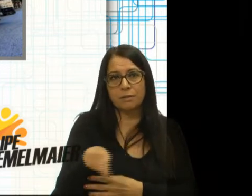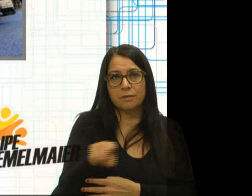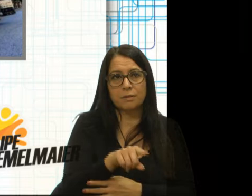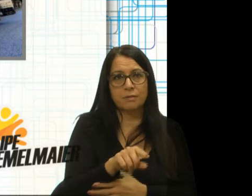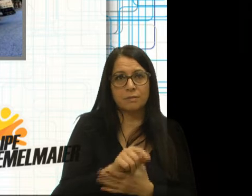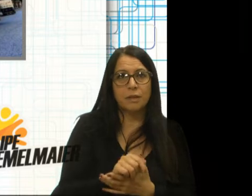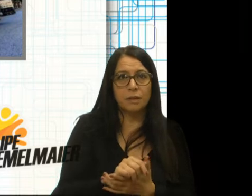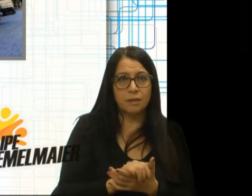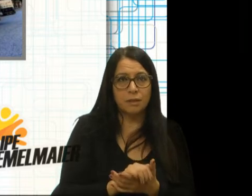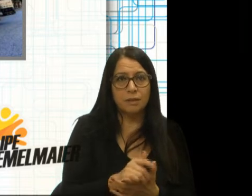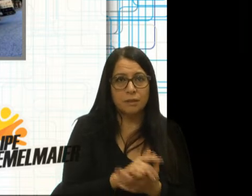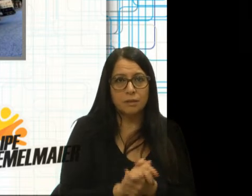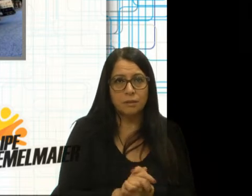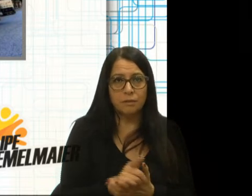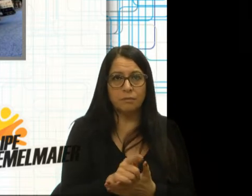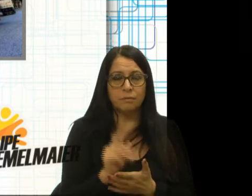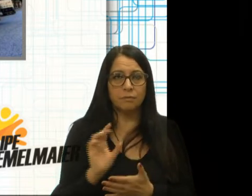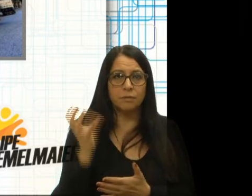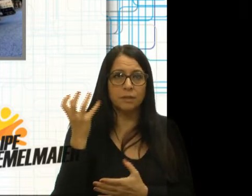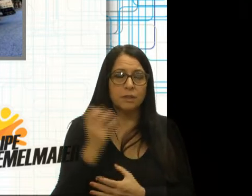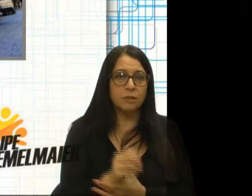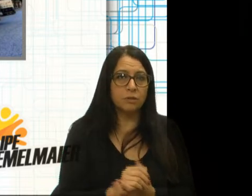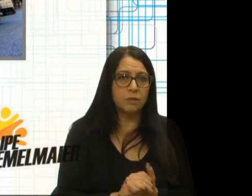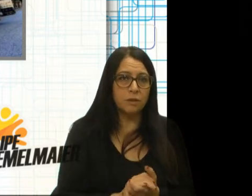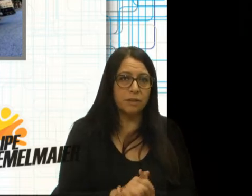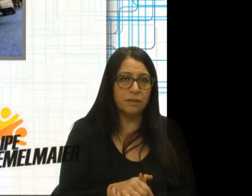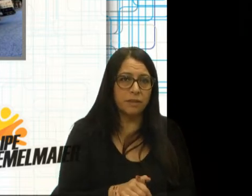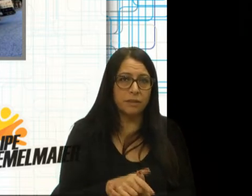isso vier a acontecer.